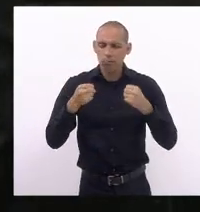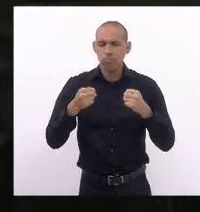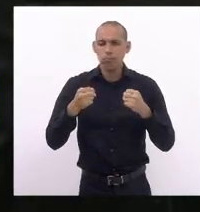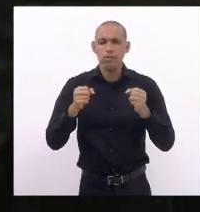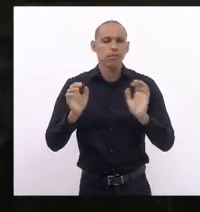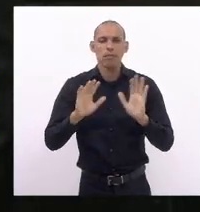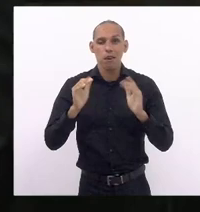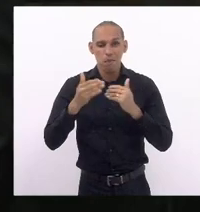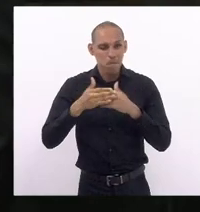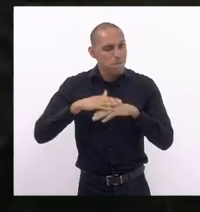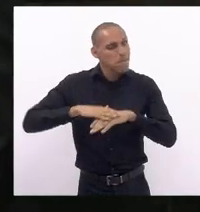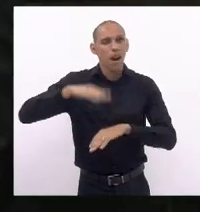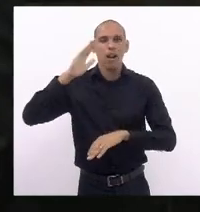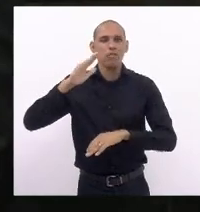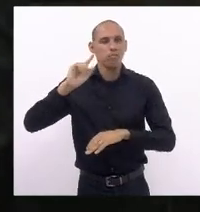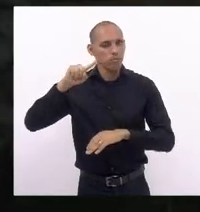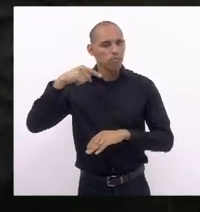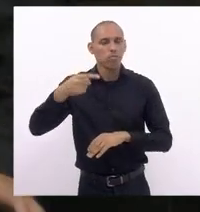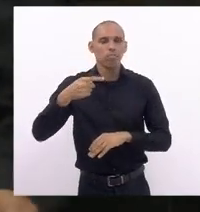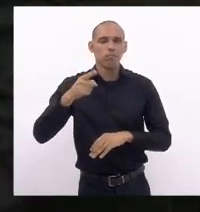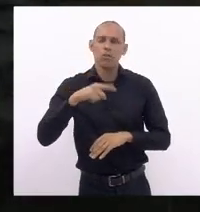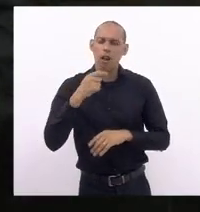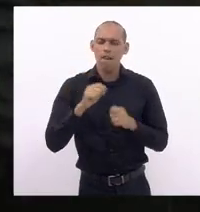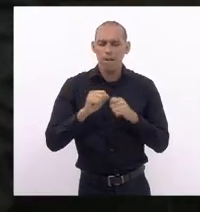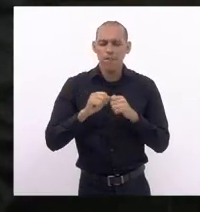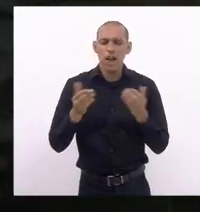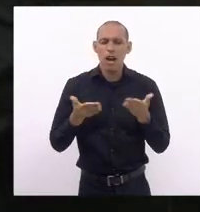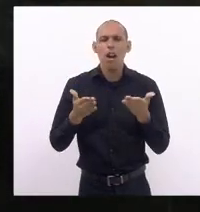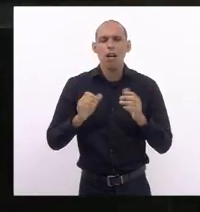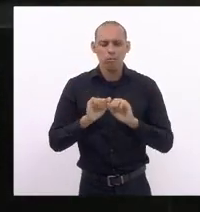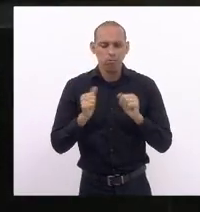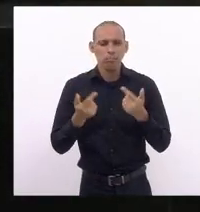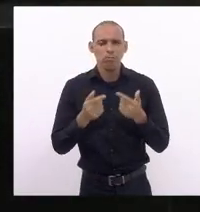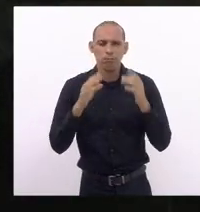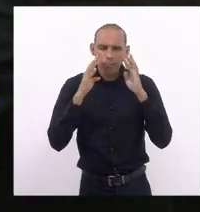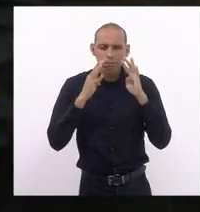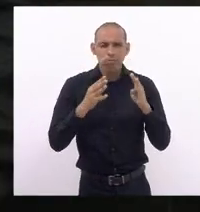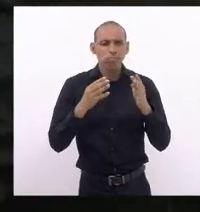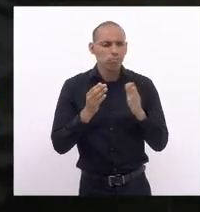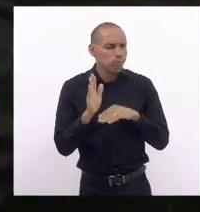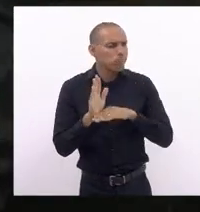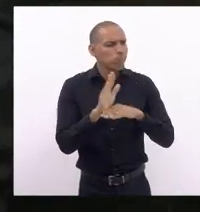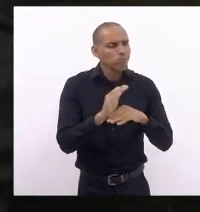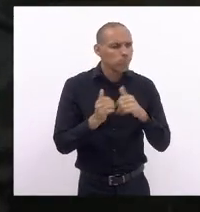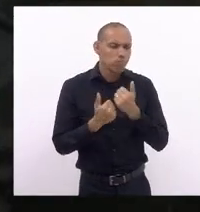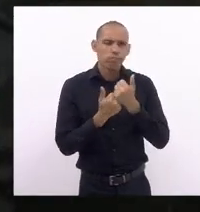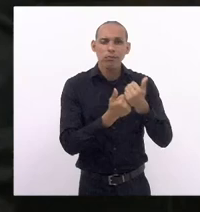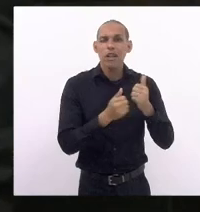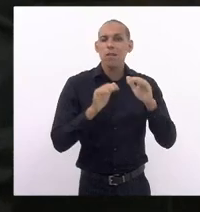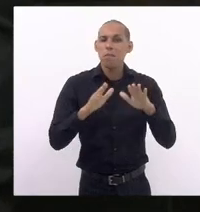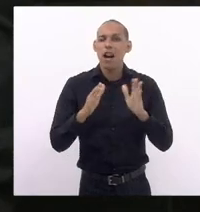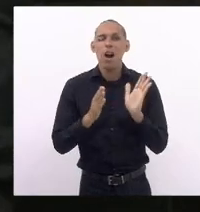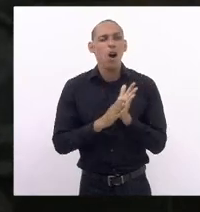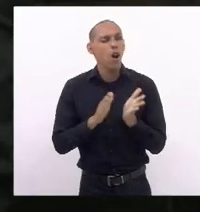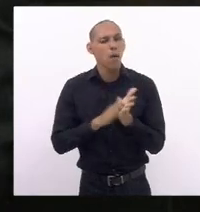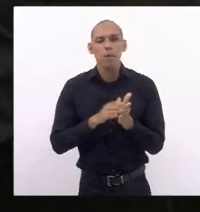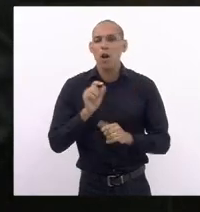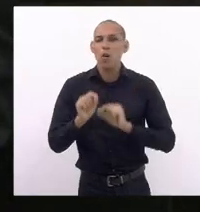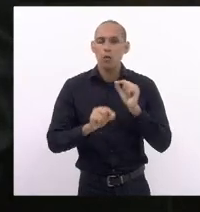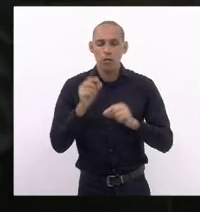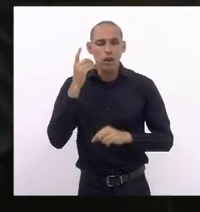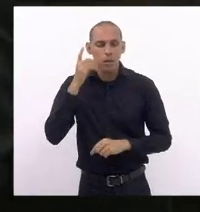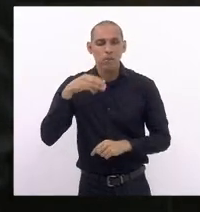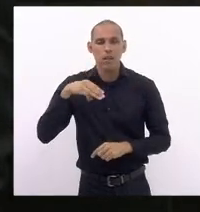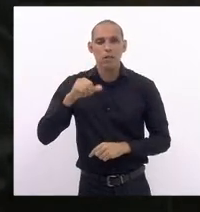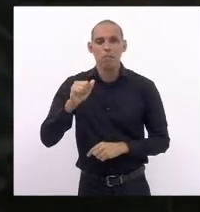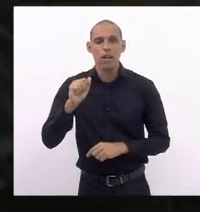e é o que temos que fazer nesse momento, e temos feito, a Assembleia tem dado, inclusive, muitas contribuições, mas cobrar a deputada Marta Rocha, aí sim,